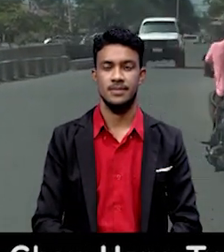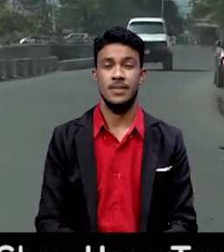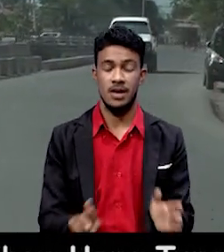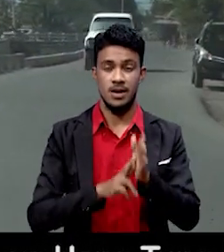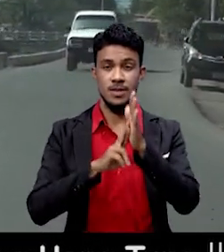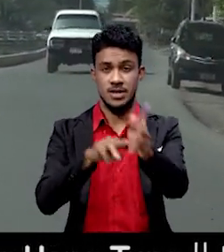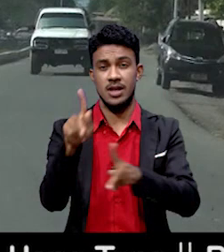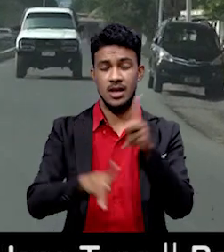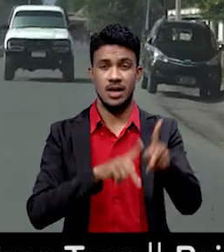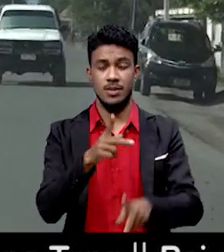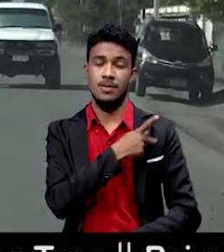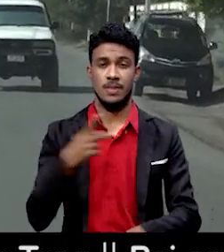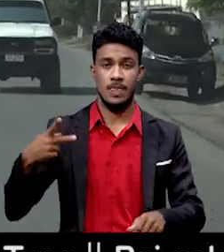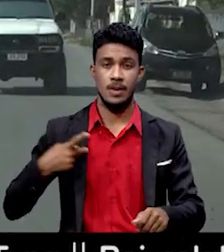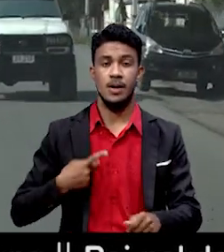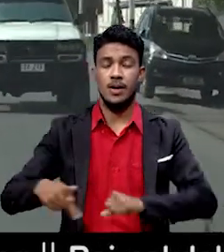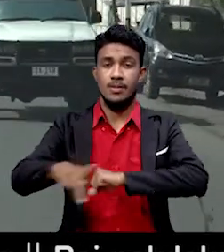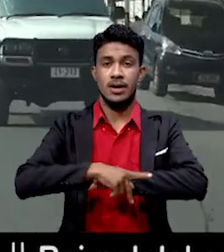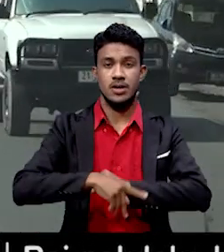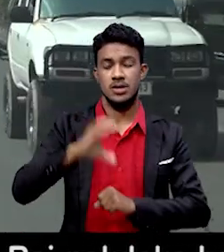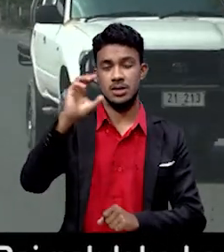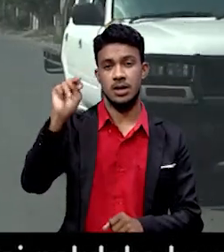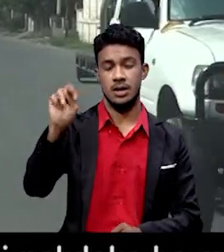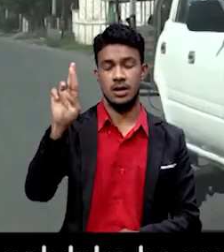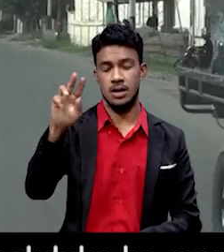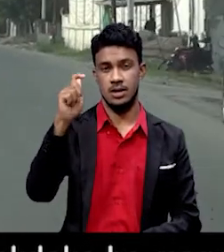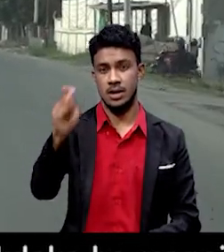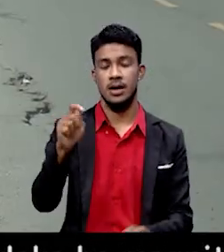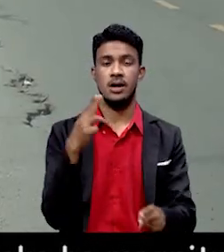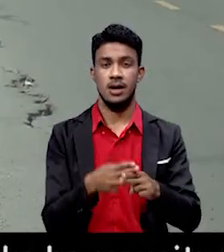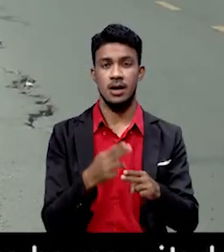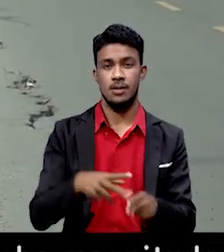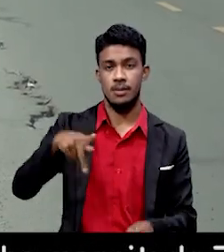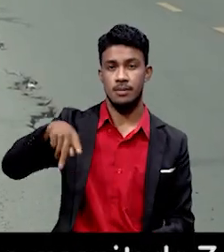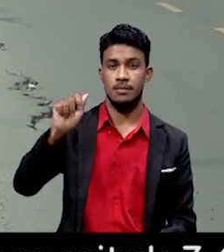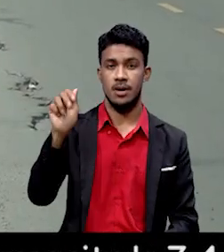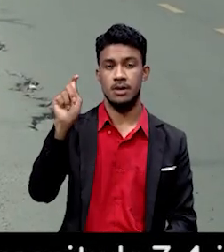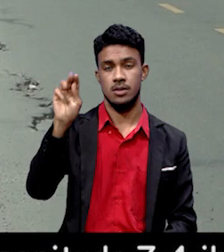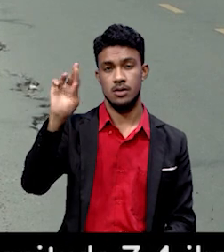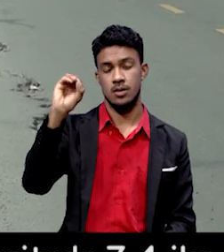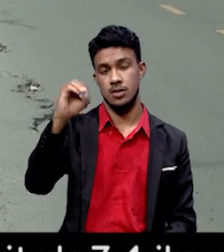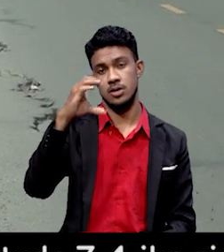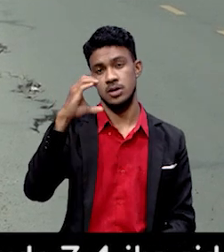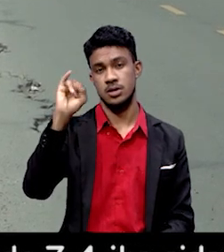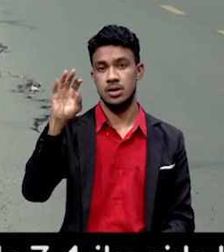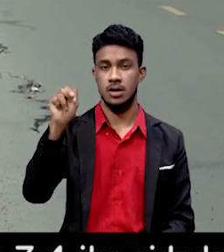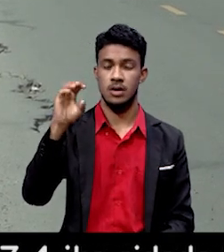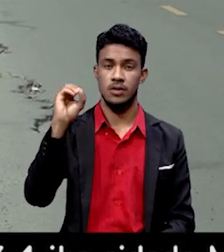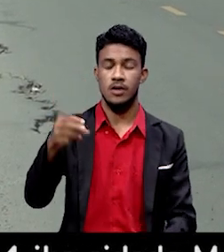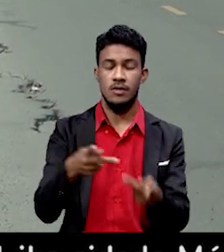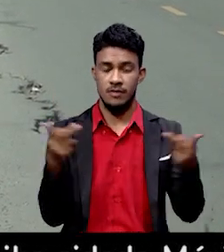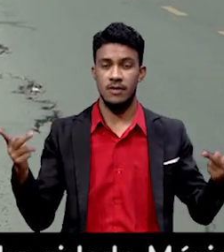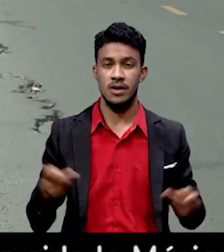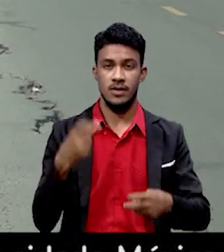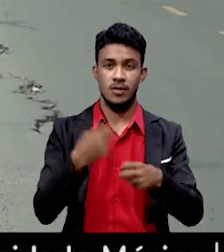Representante Povo husi bancada CNRT Patrocínio Fernandes husu Governu a total atensaun sériu ba fatin sira nebe risku ba